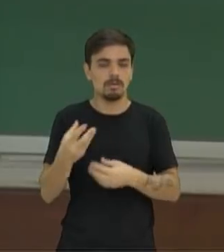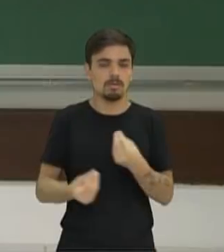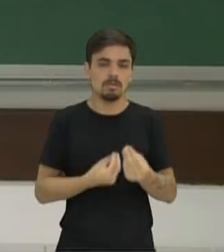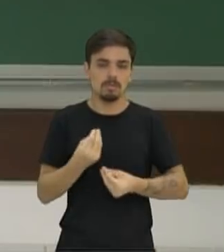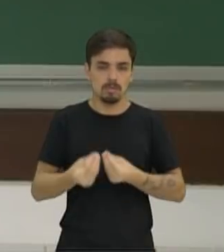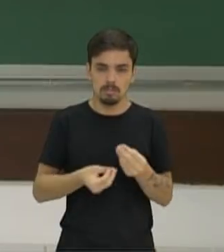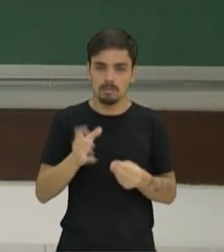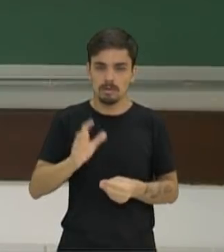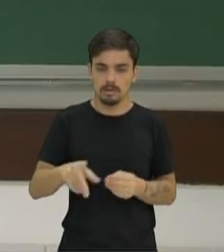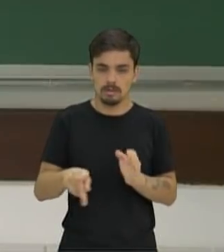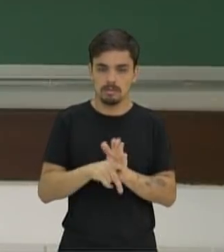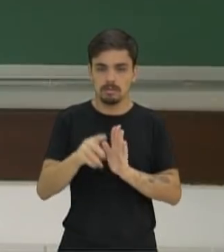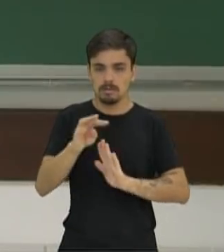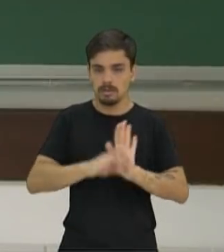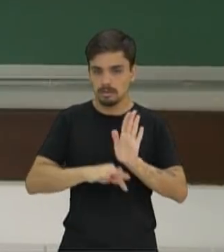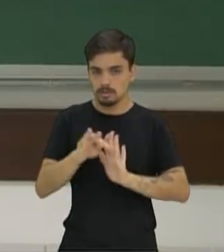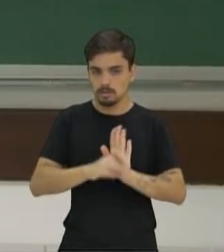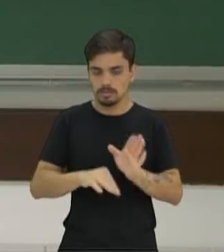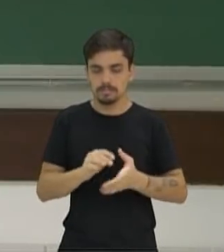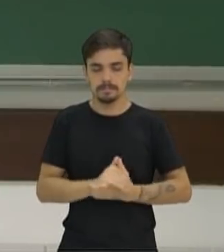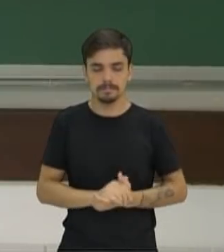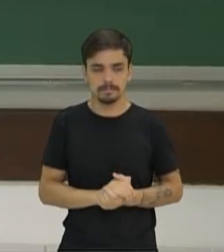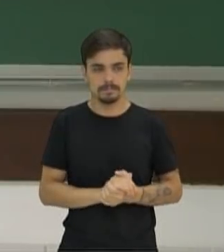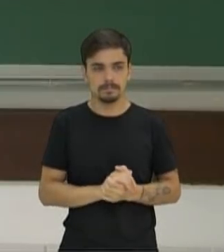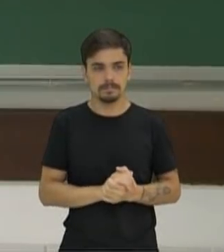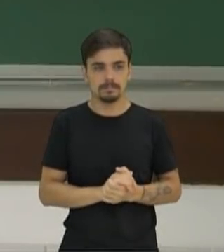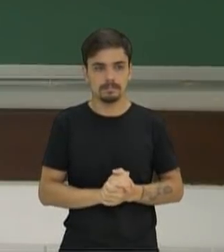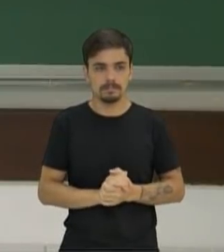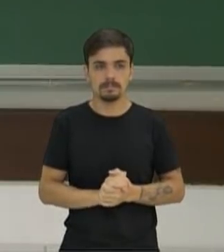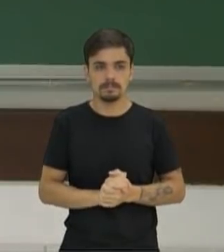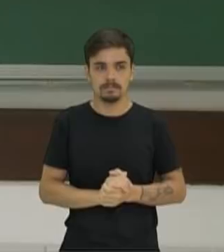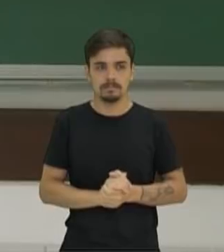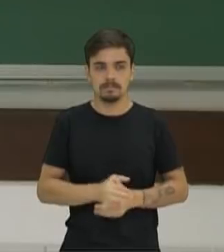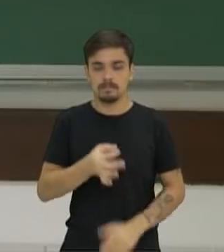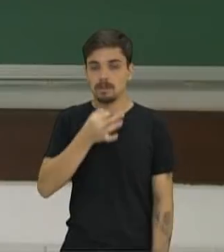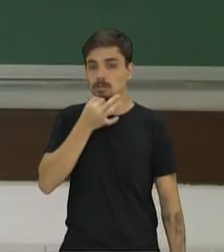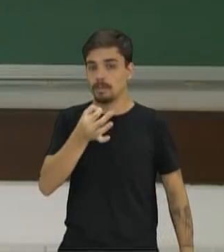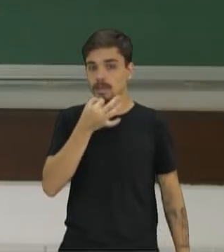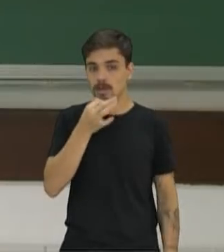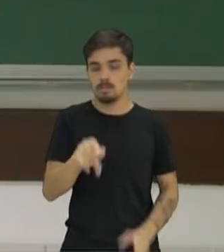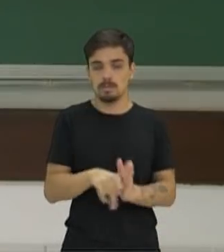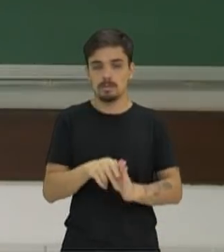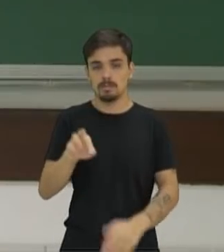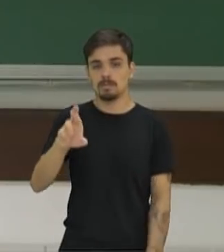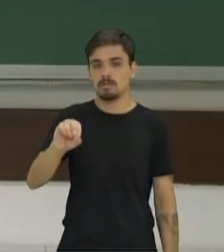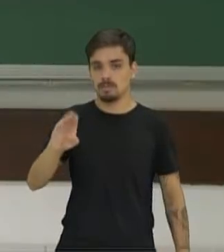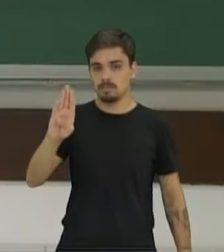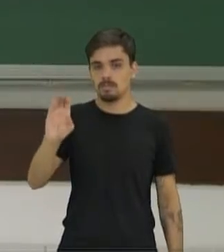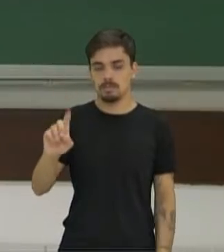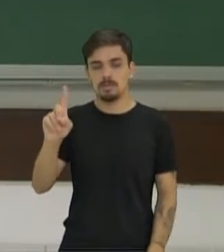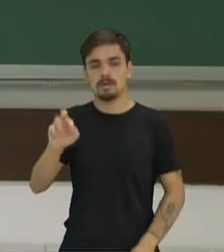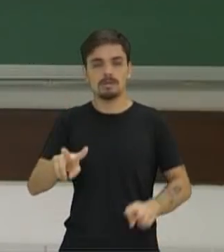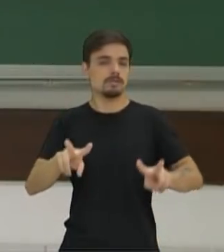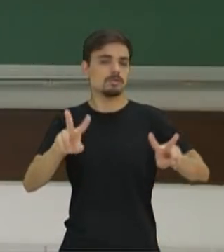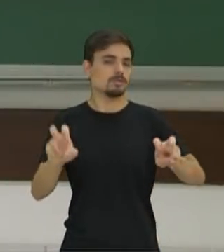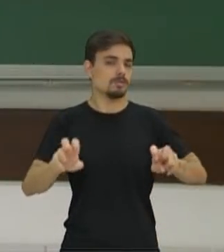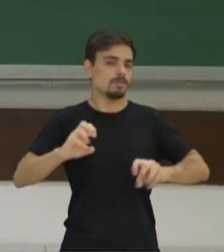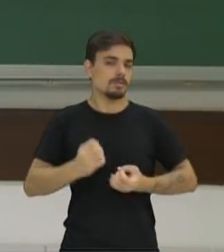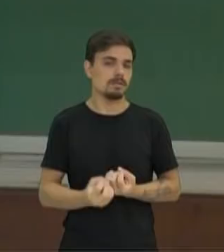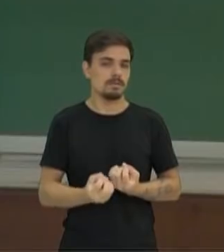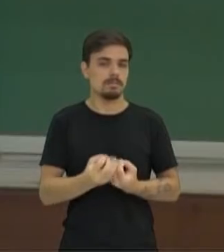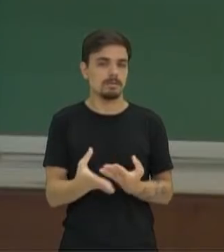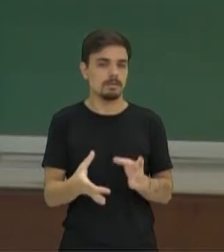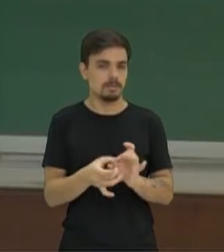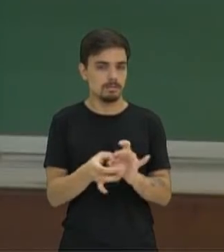composição desses textos. A opinião de um robô. A opinião de um robô sobre a liberdade